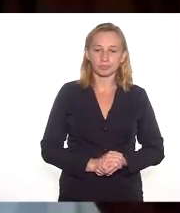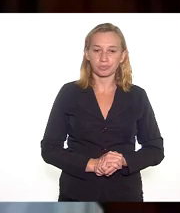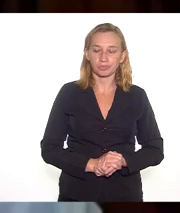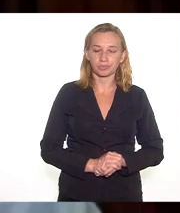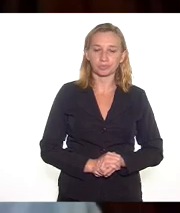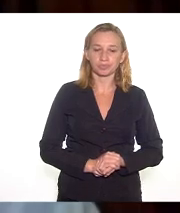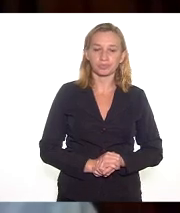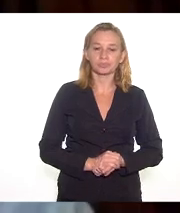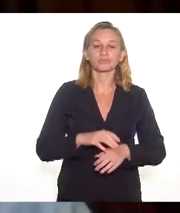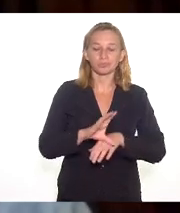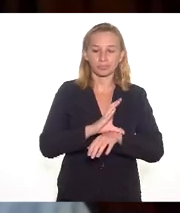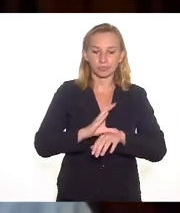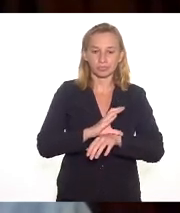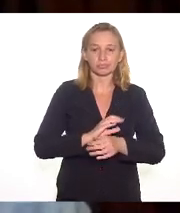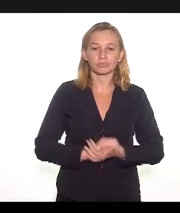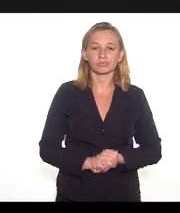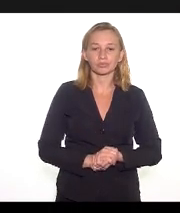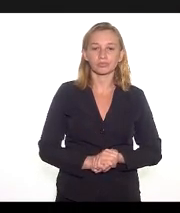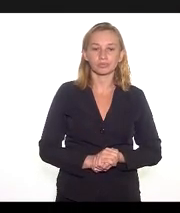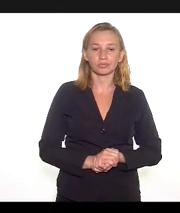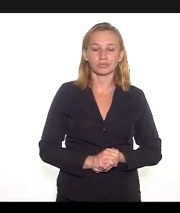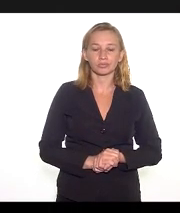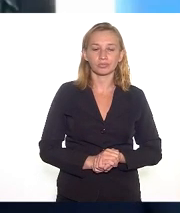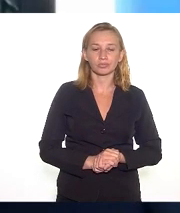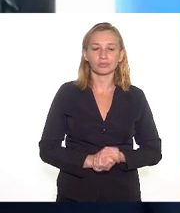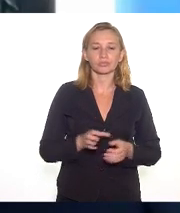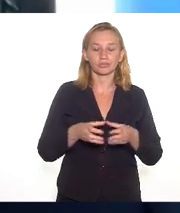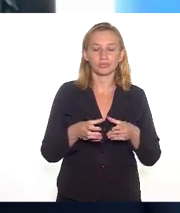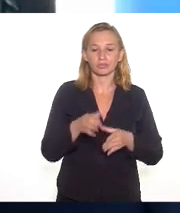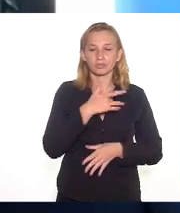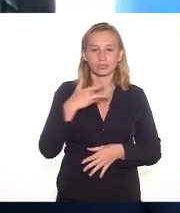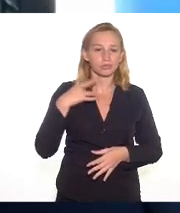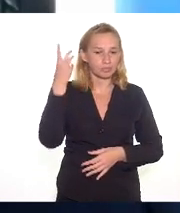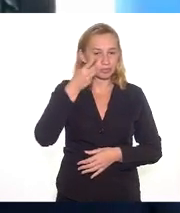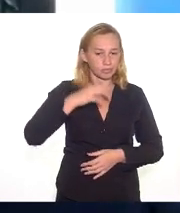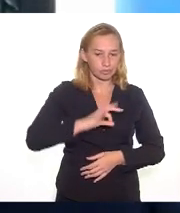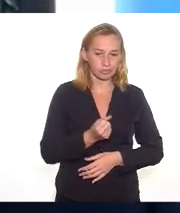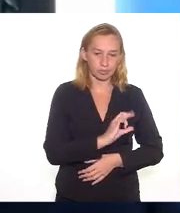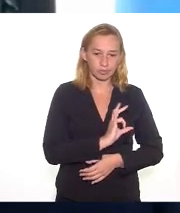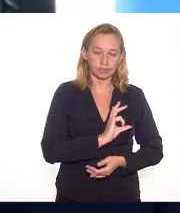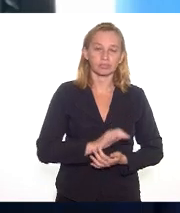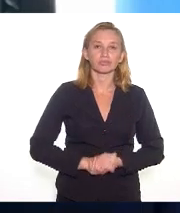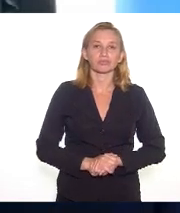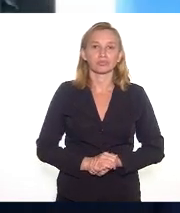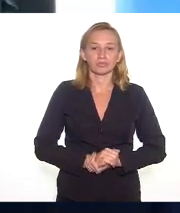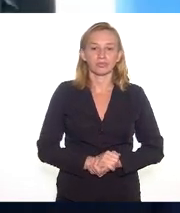pela constitucionalidade, presidente. Pela Comissão de Saúde, deputada Marta Rocha.